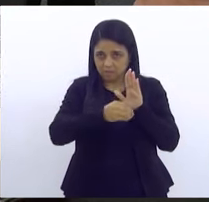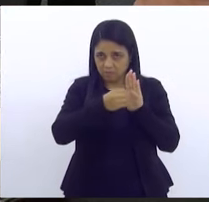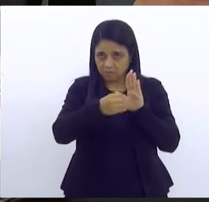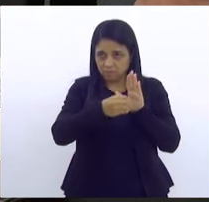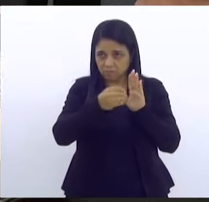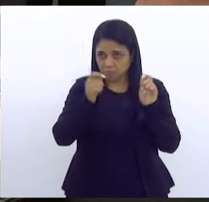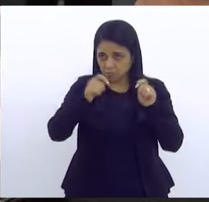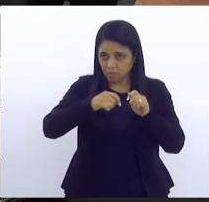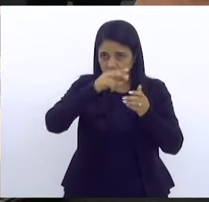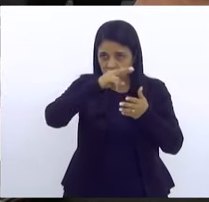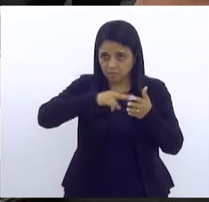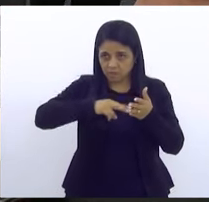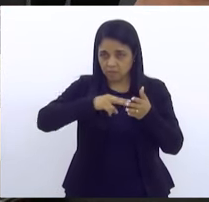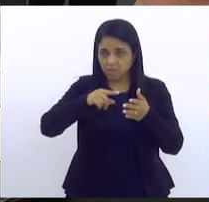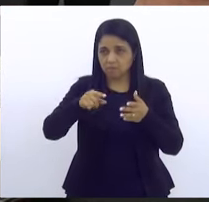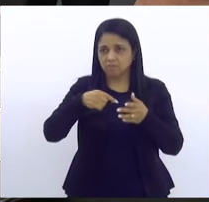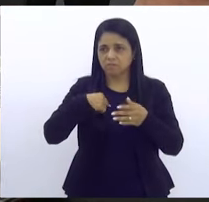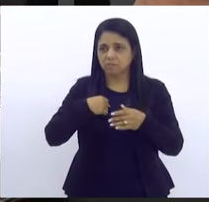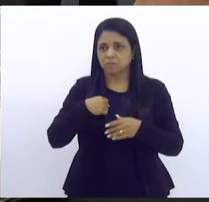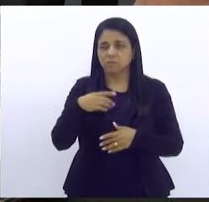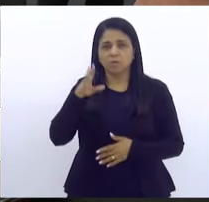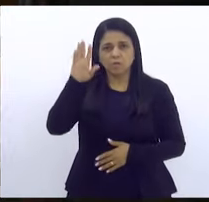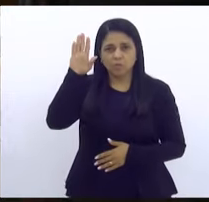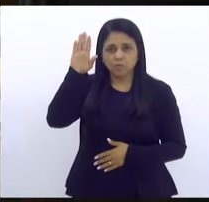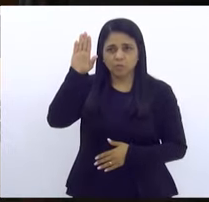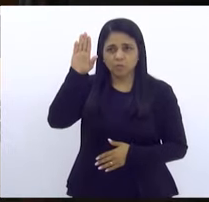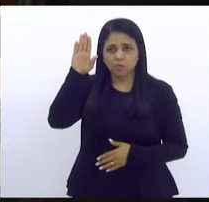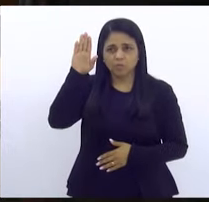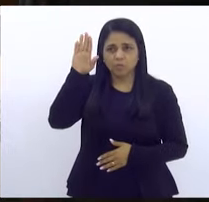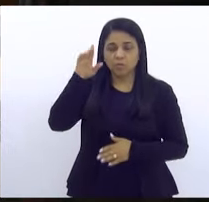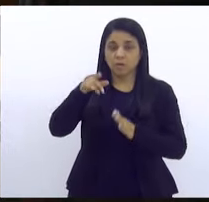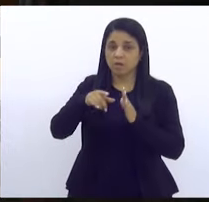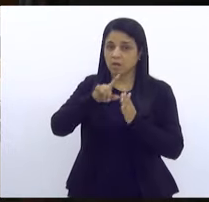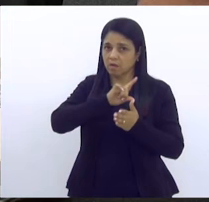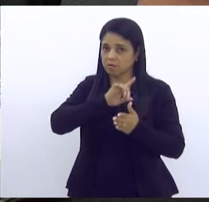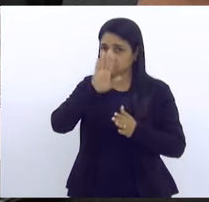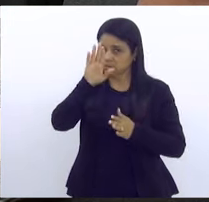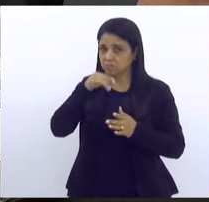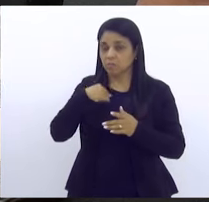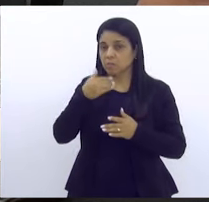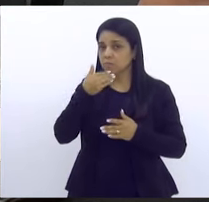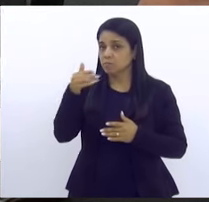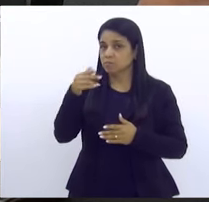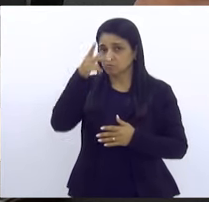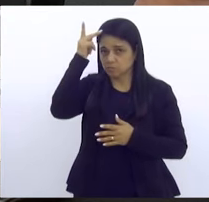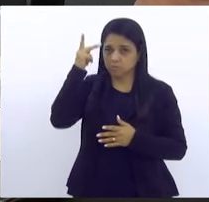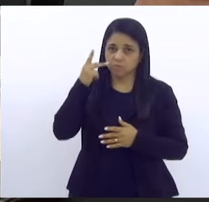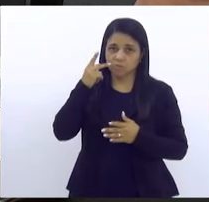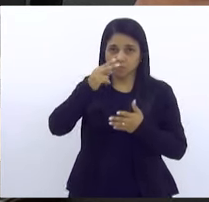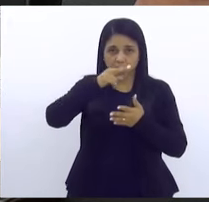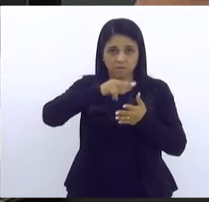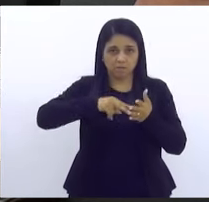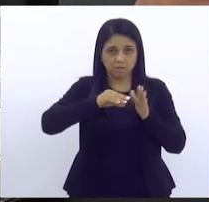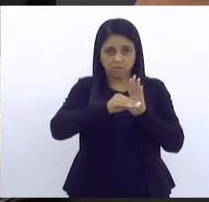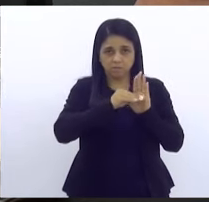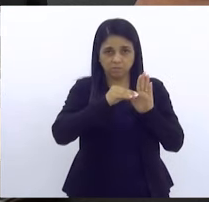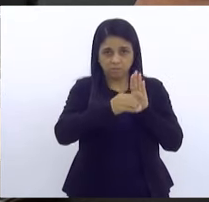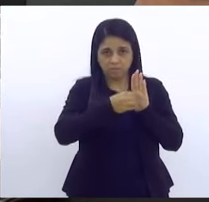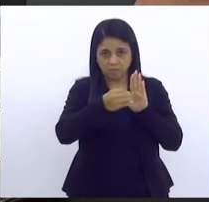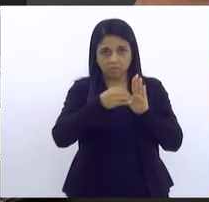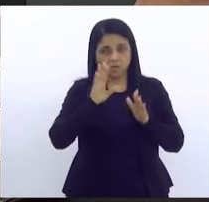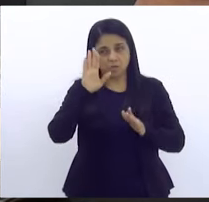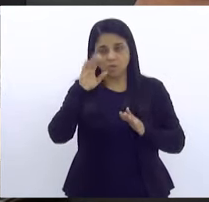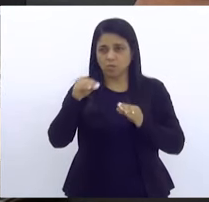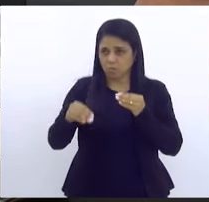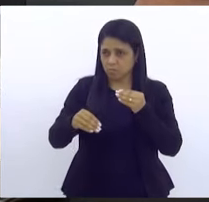posso fazer uma colocação, senhora presidenta? Sim, antes da sua colocação, pediria ao deputado Luiz Paulo para ler. Não, mas eu posso só fazer uma colocação,